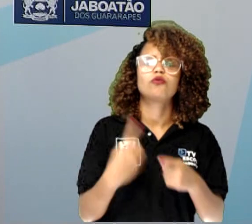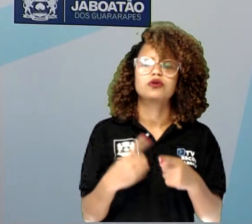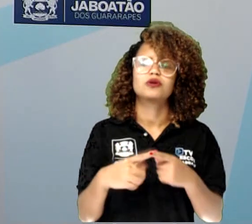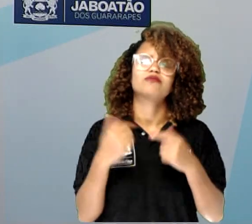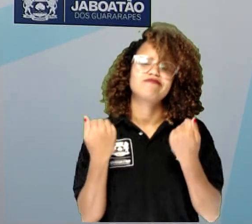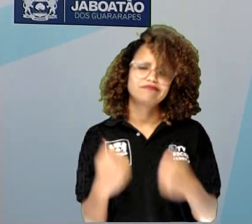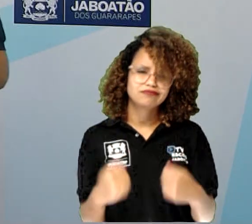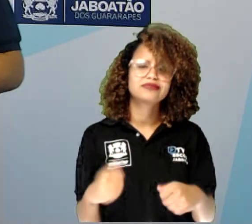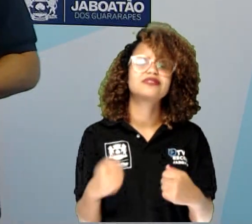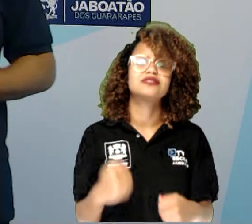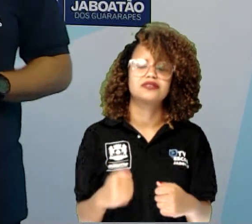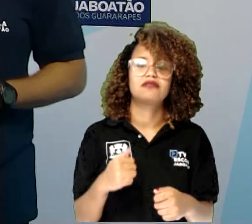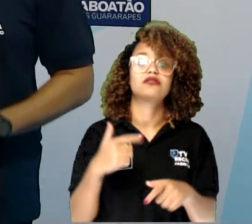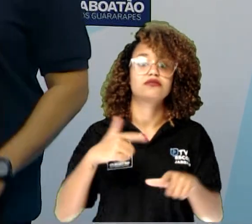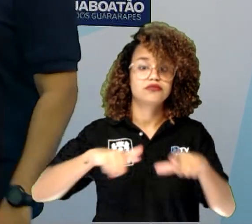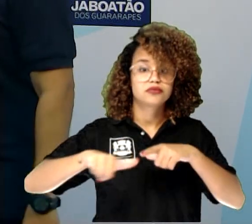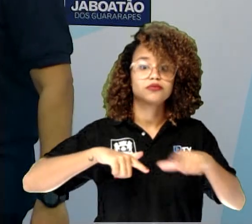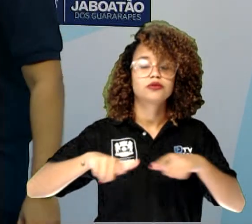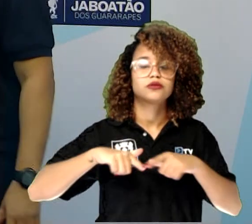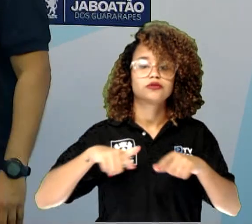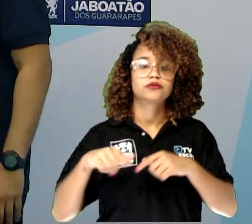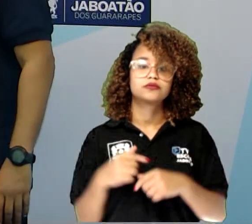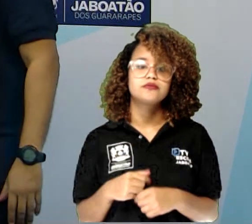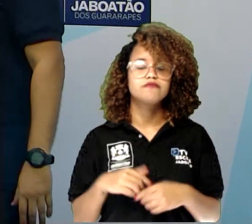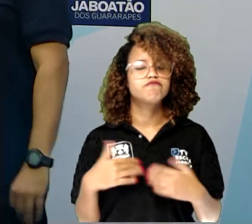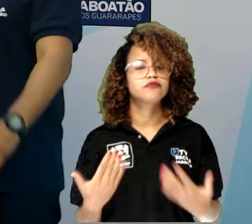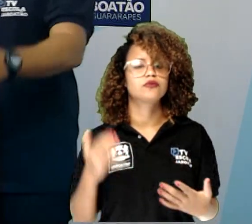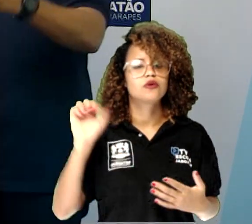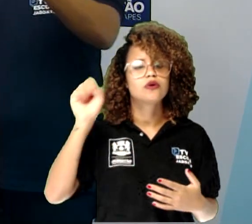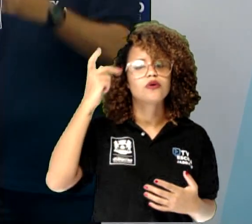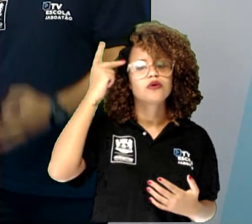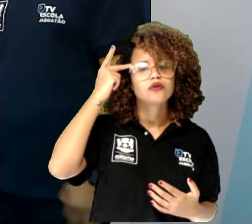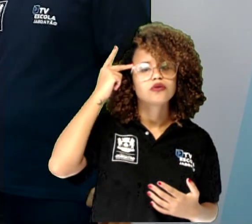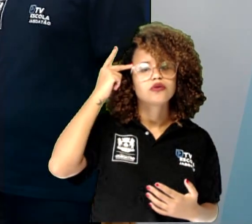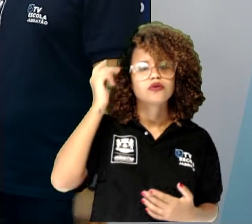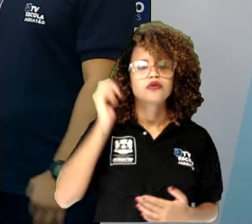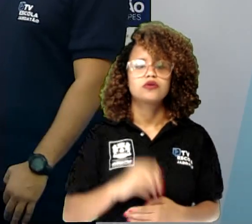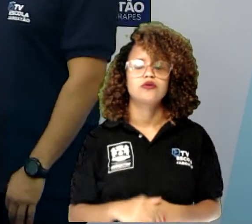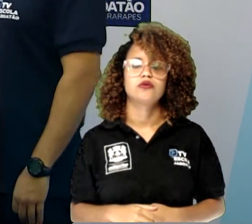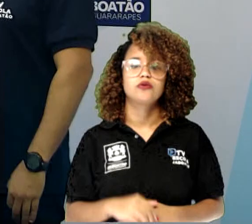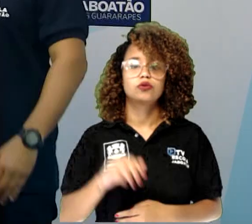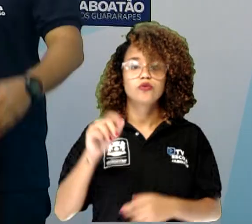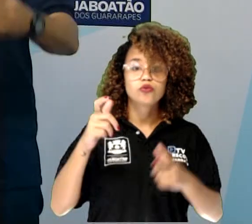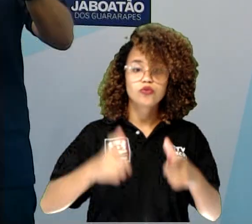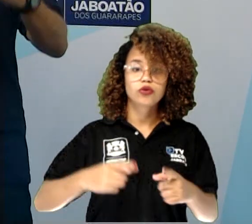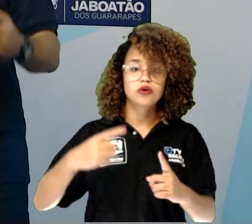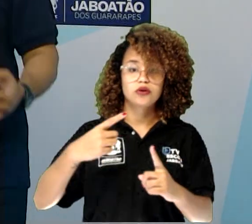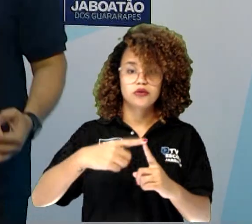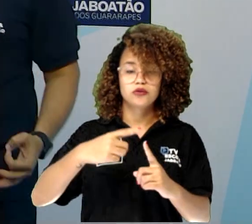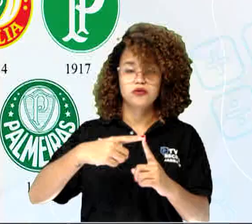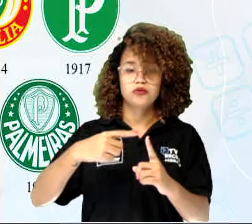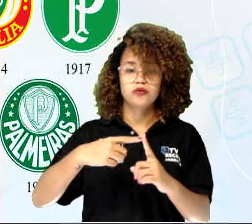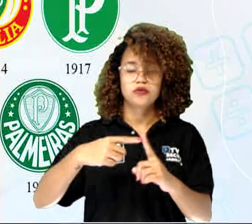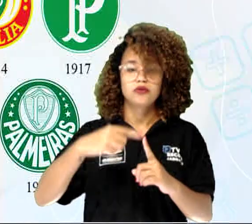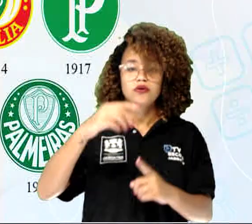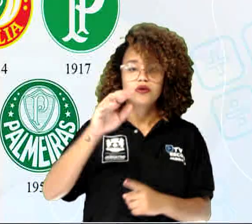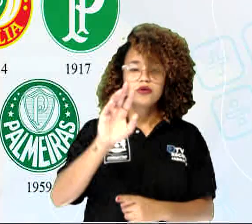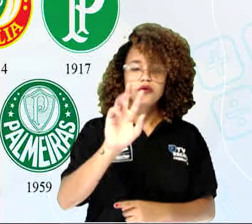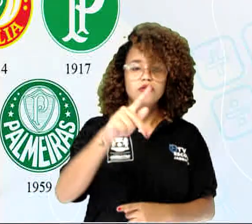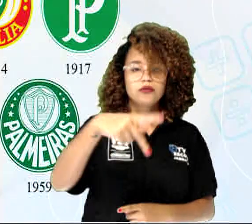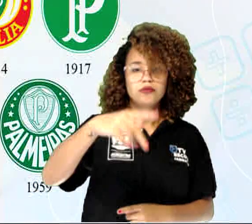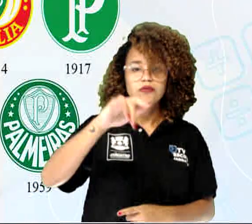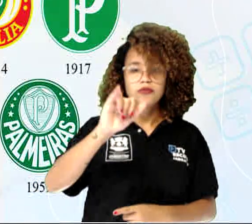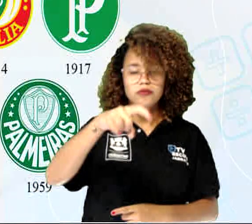precisavam dessa mão de obra. E aí você vê São Paulo aqui, o bairro do Bexiga, um bairro tipicamente italiano. Os italianos eram